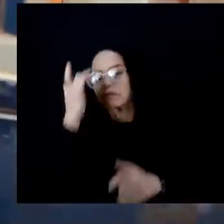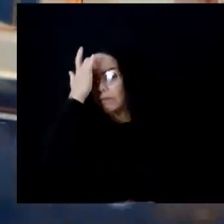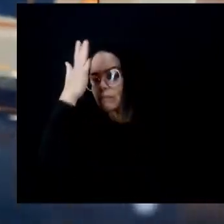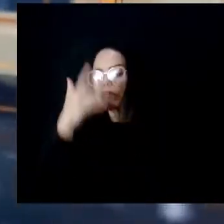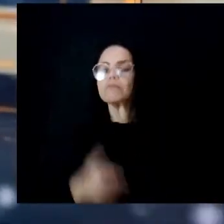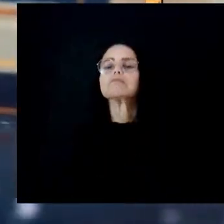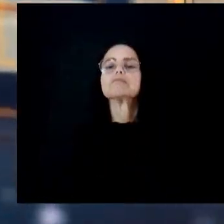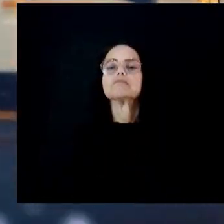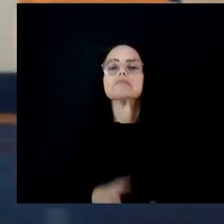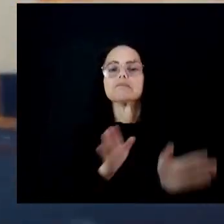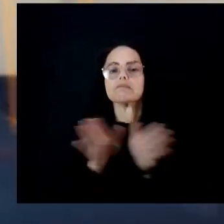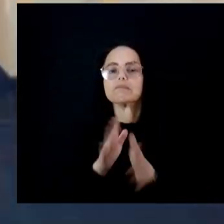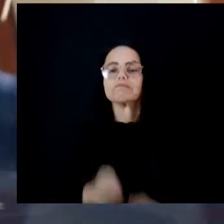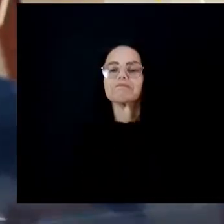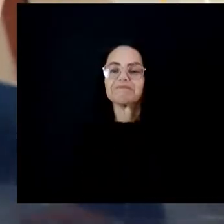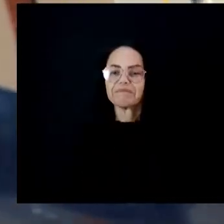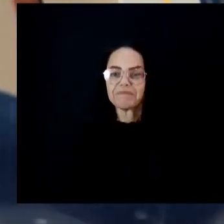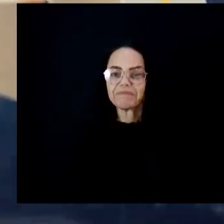acessível.